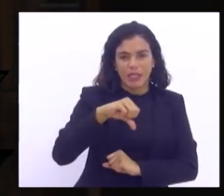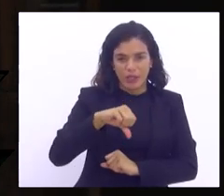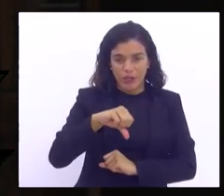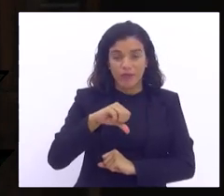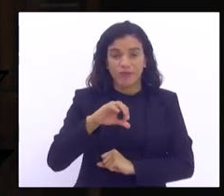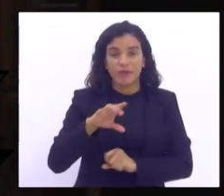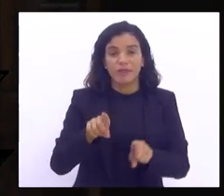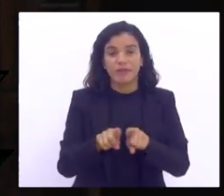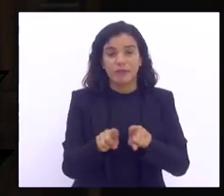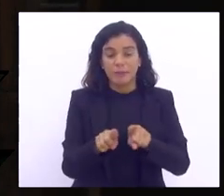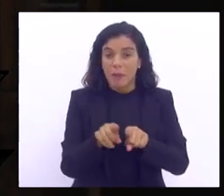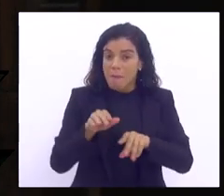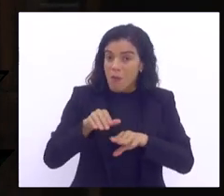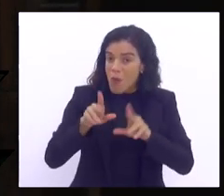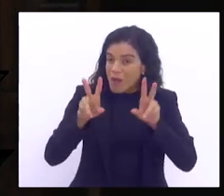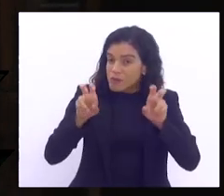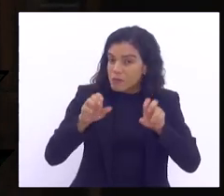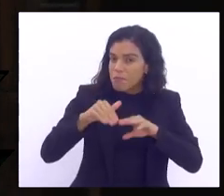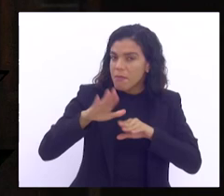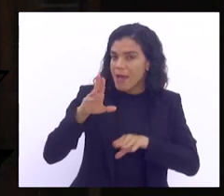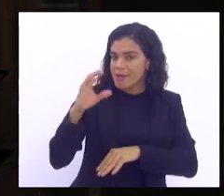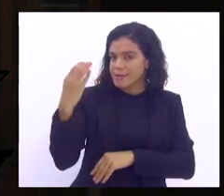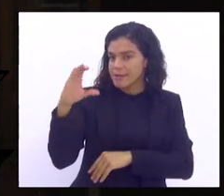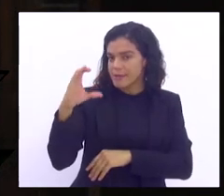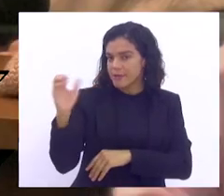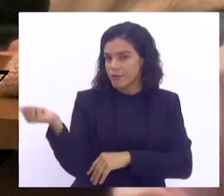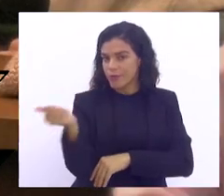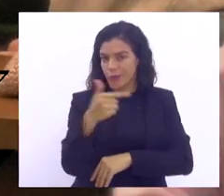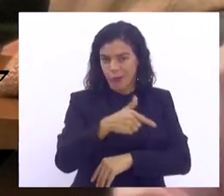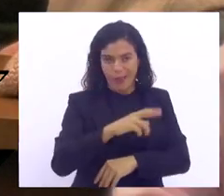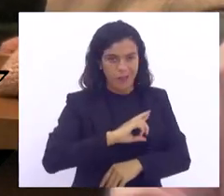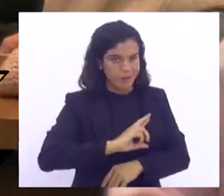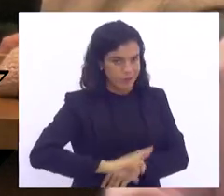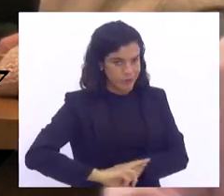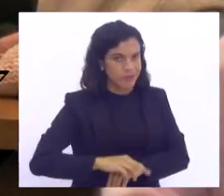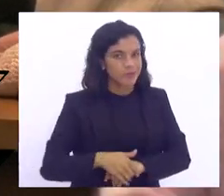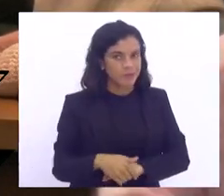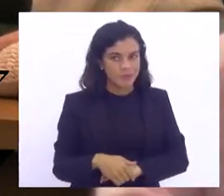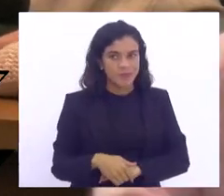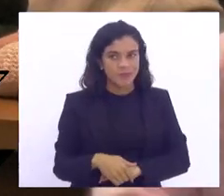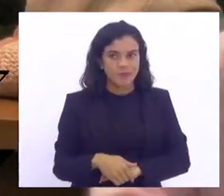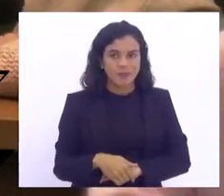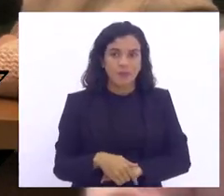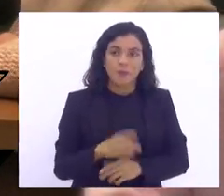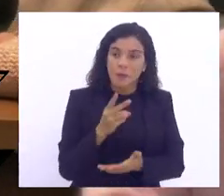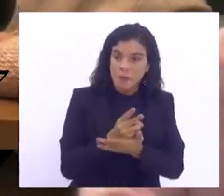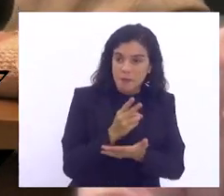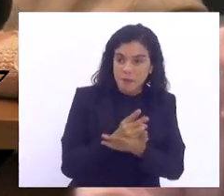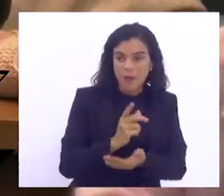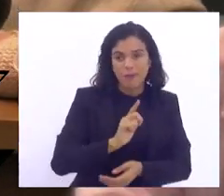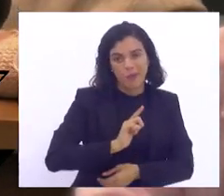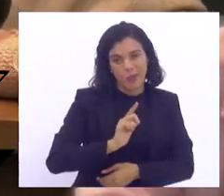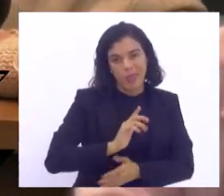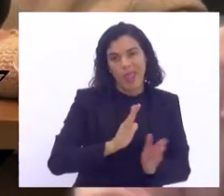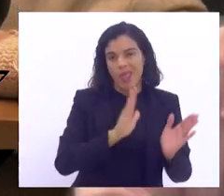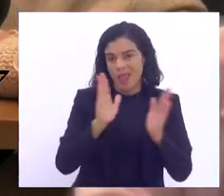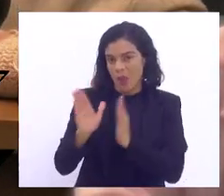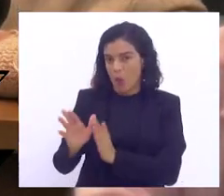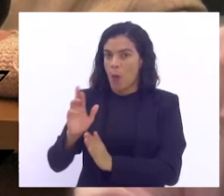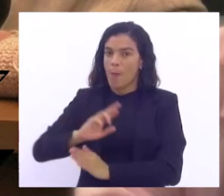mais científico é muito mais científico do que religioso, embora implique também a parte